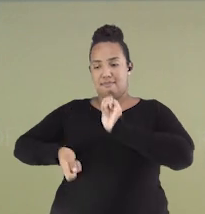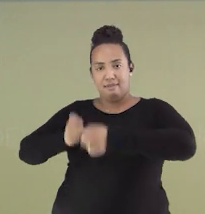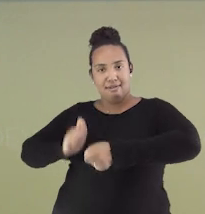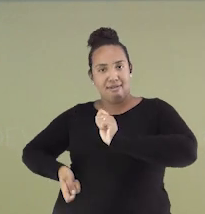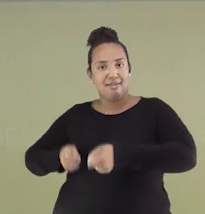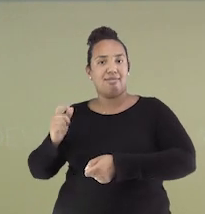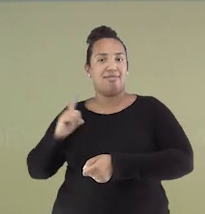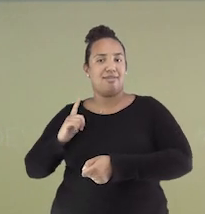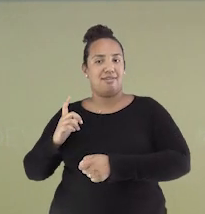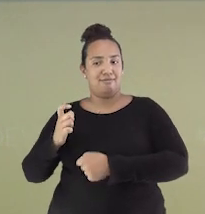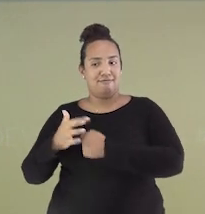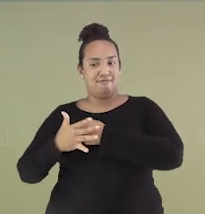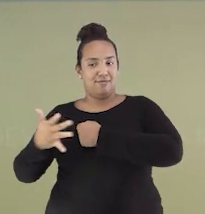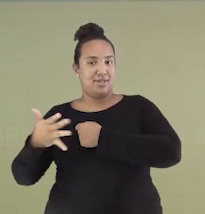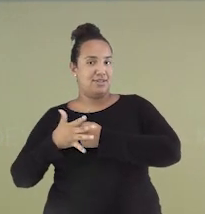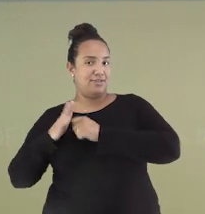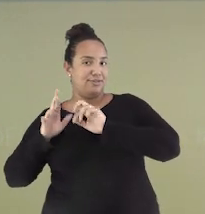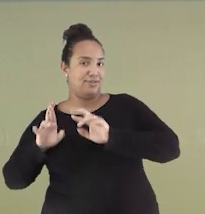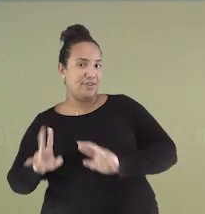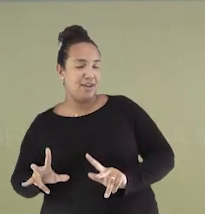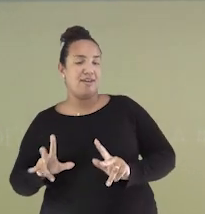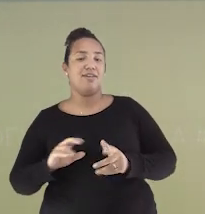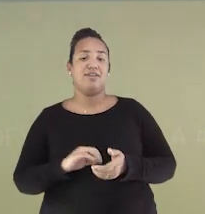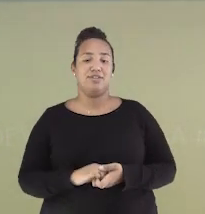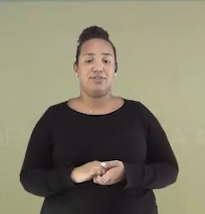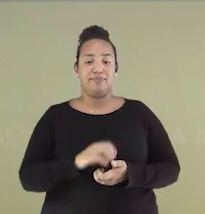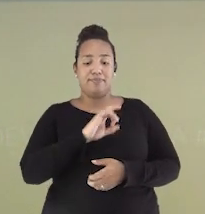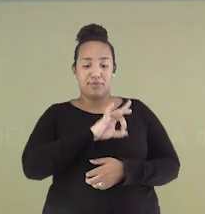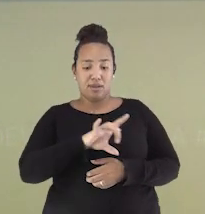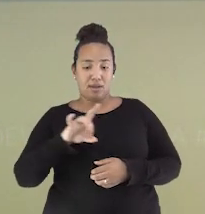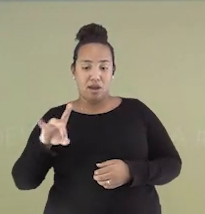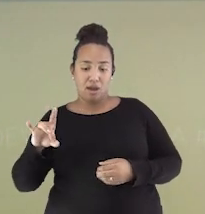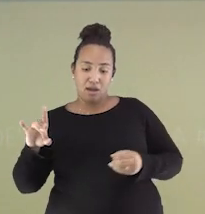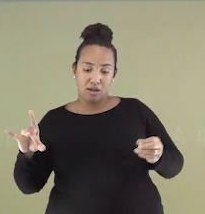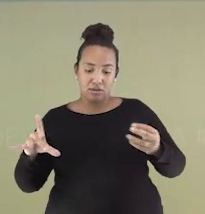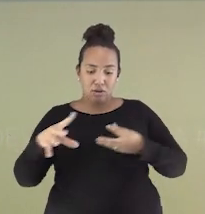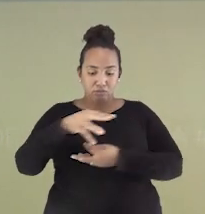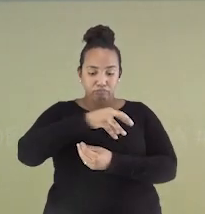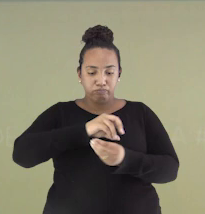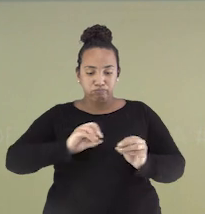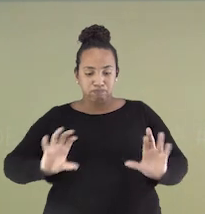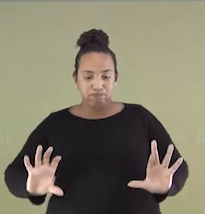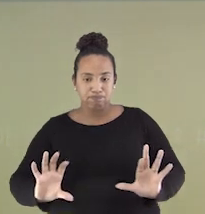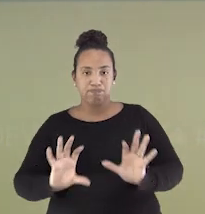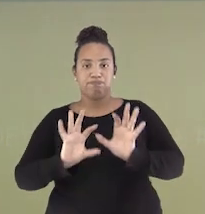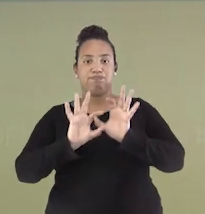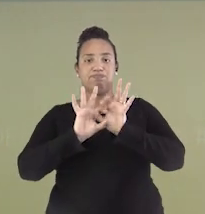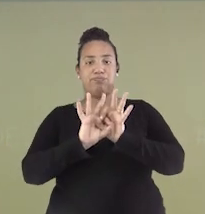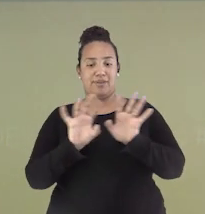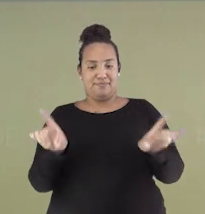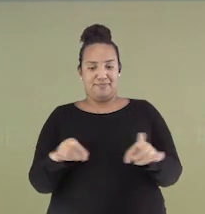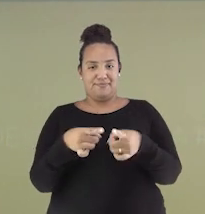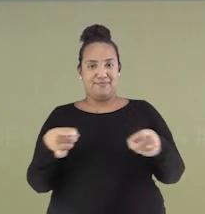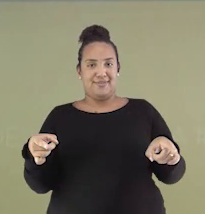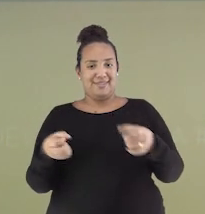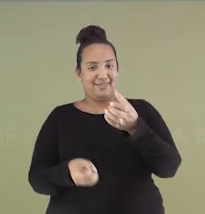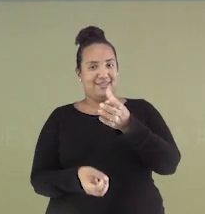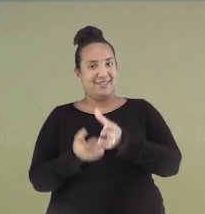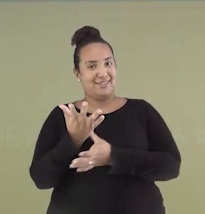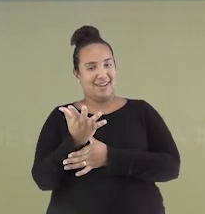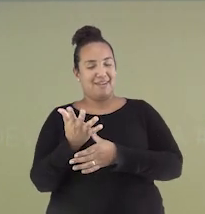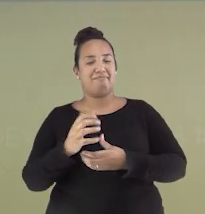o baixo tem outro o piano tem outro e todos esses times se misturam para formar a música do jeito que a gente escuta